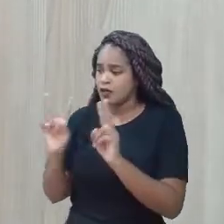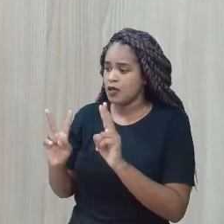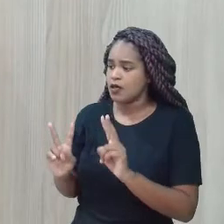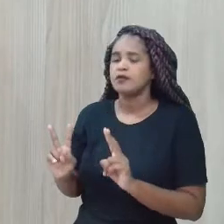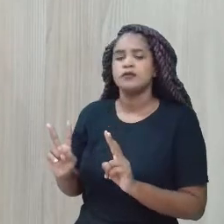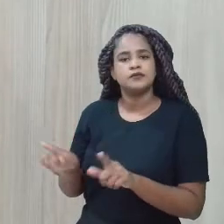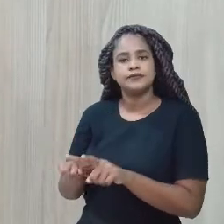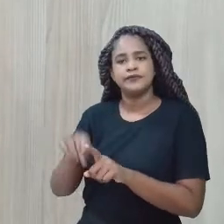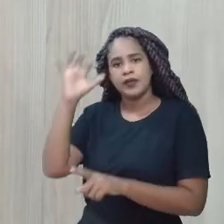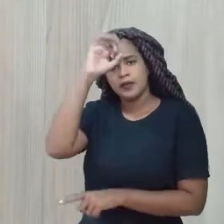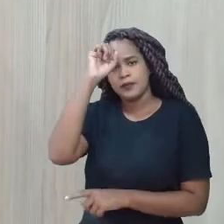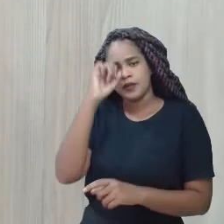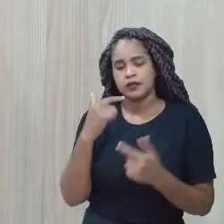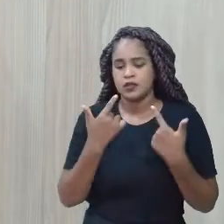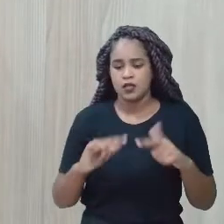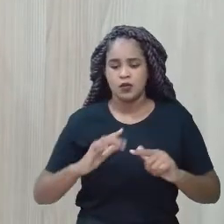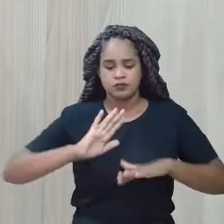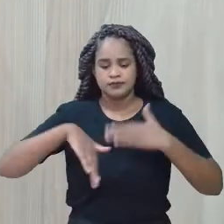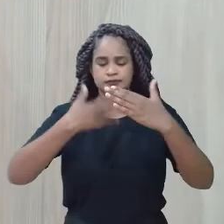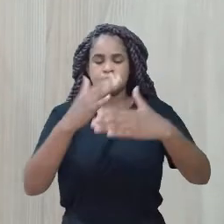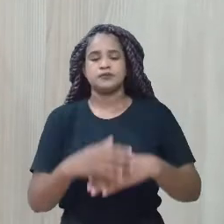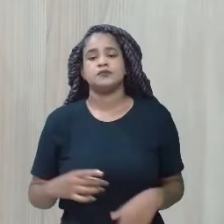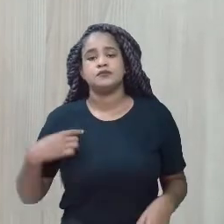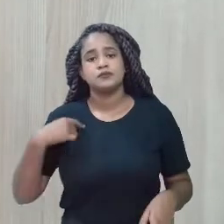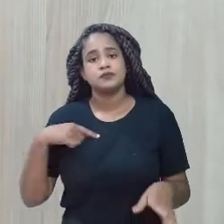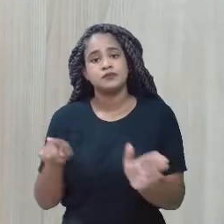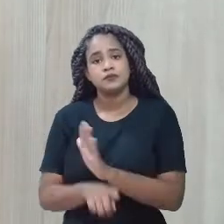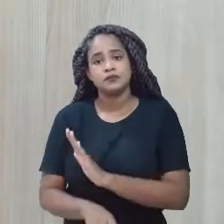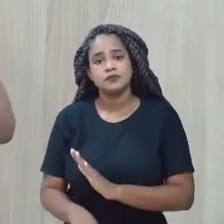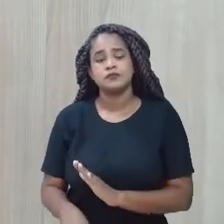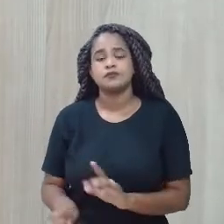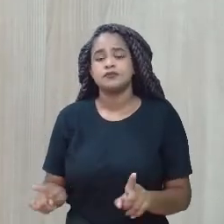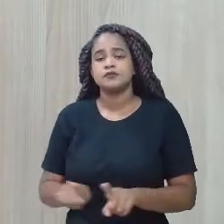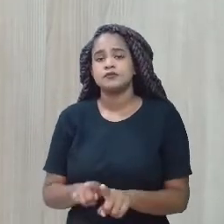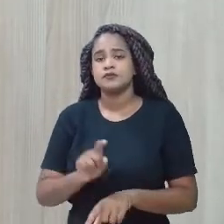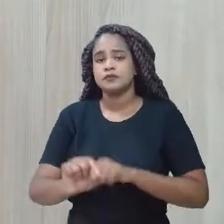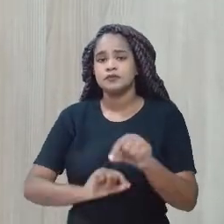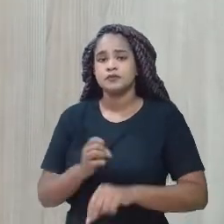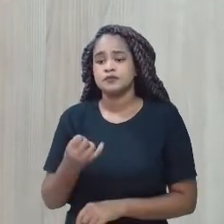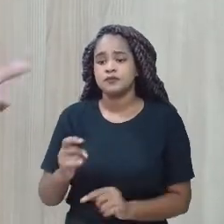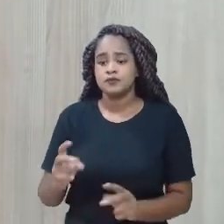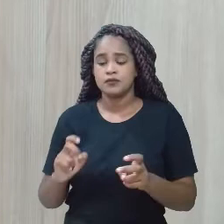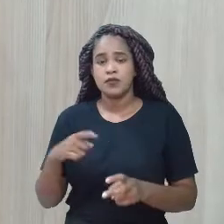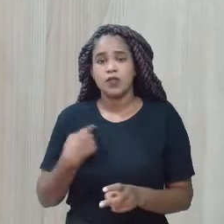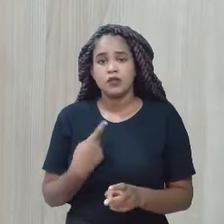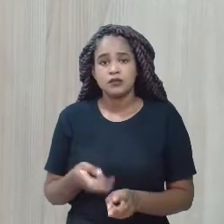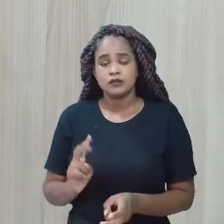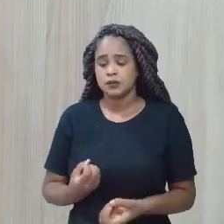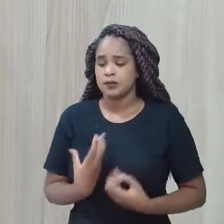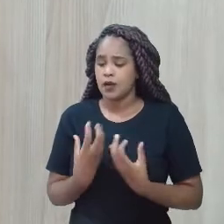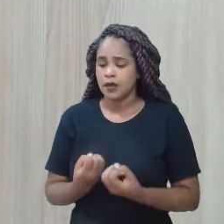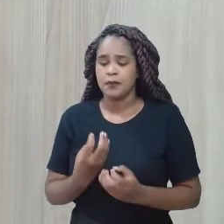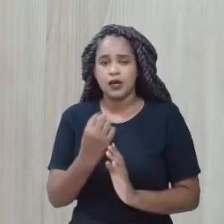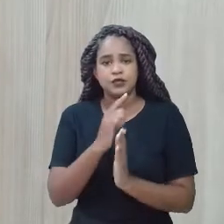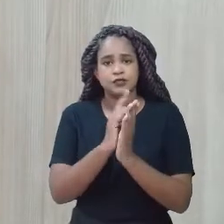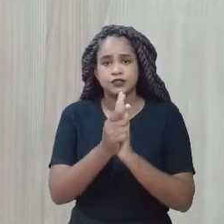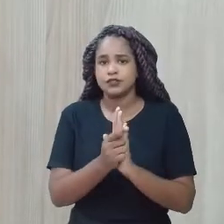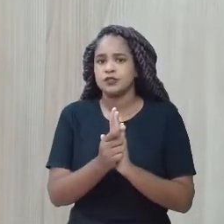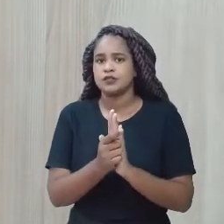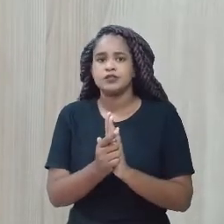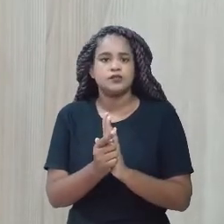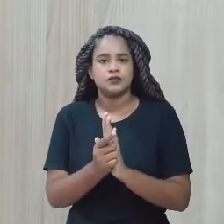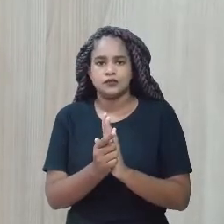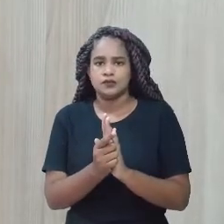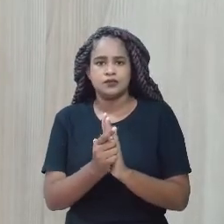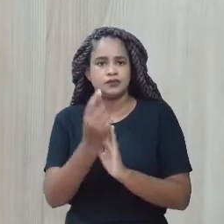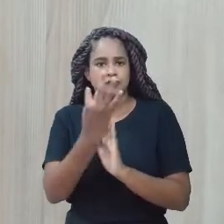linguagem. Perguntei também se eles perceberam que a gente produz e consome gêneros textuais o tempo